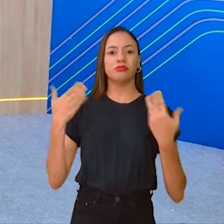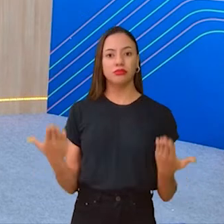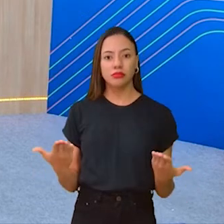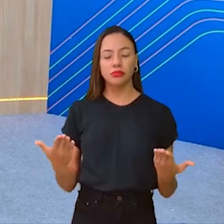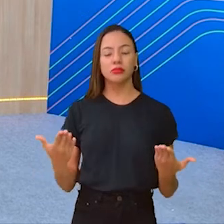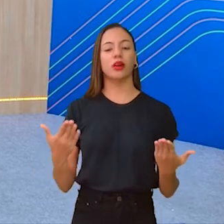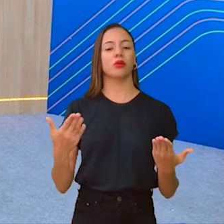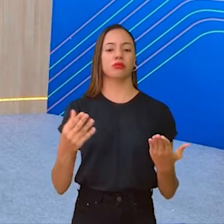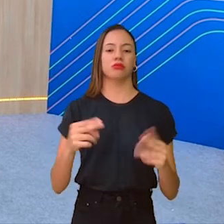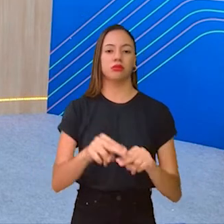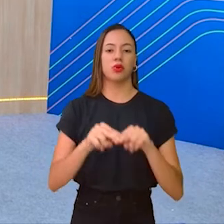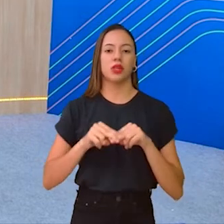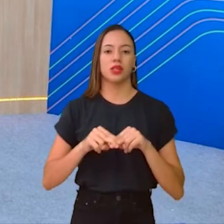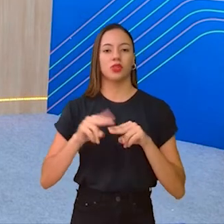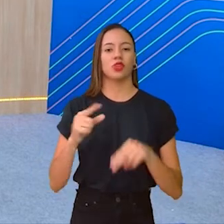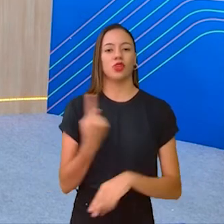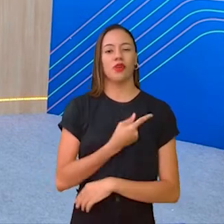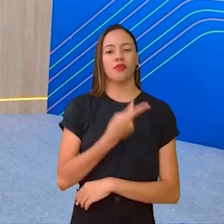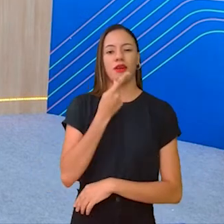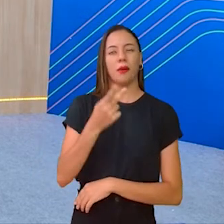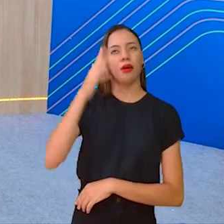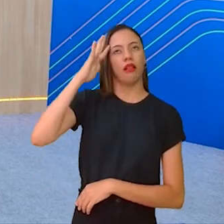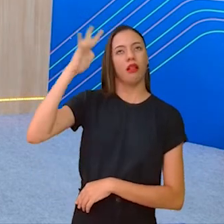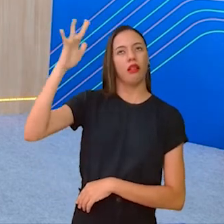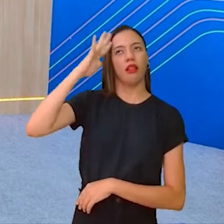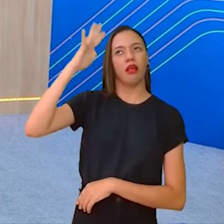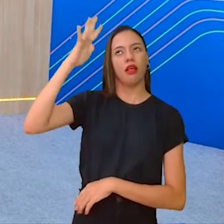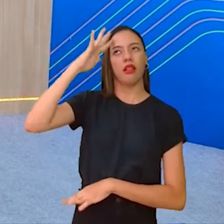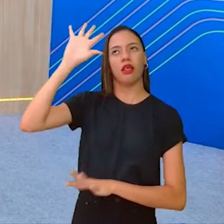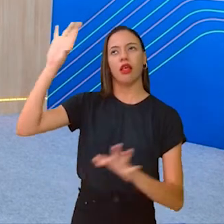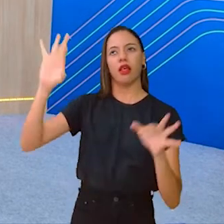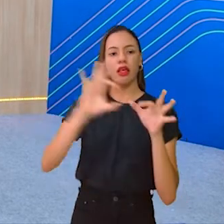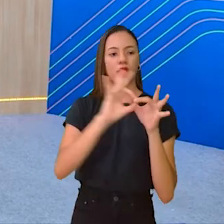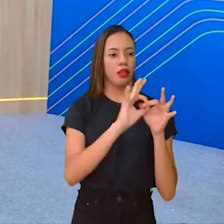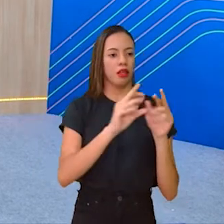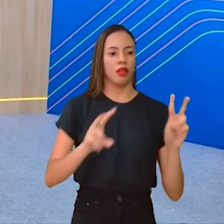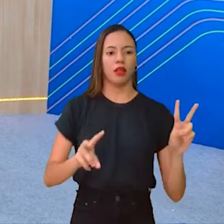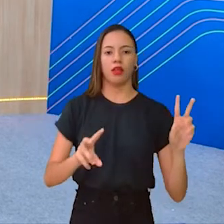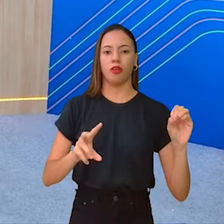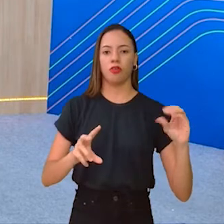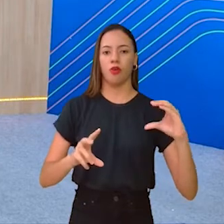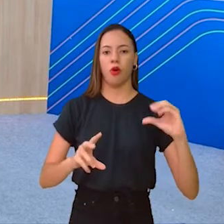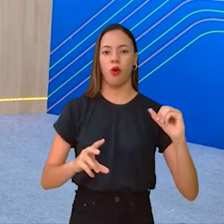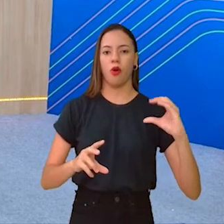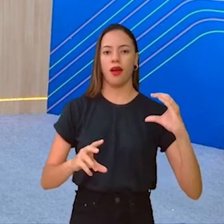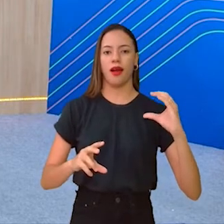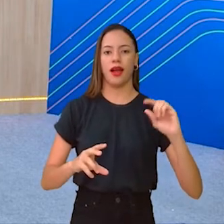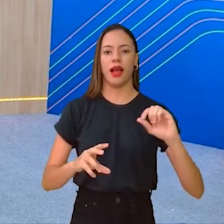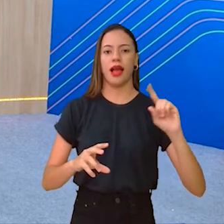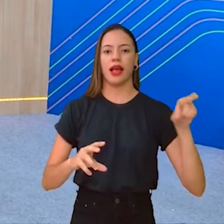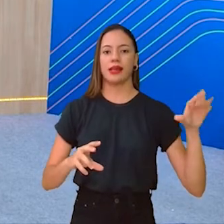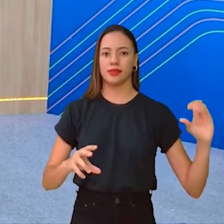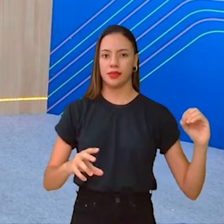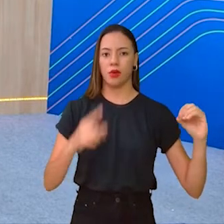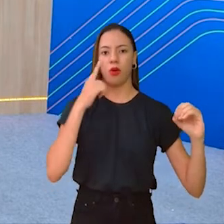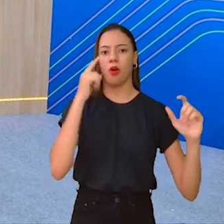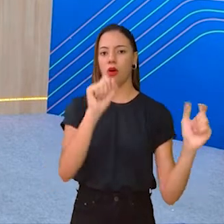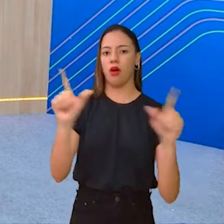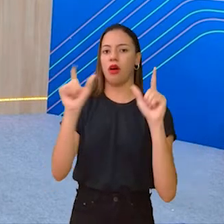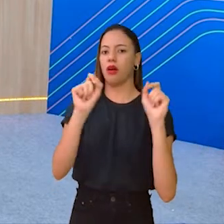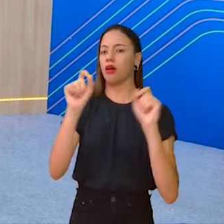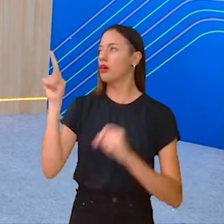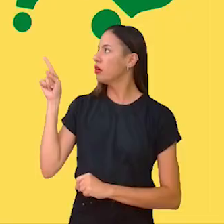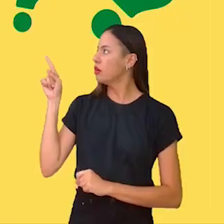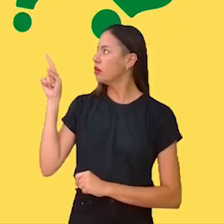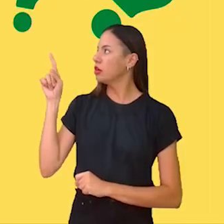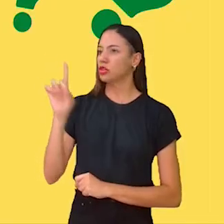dos sonhos para justamente unir a isso de vocação. O que é vocação? Esse slide aí vocês estão vendo, né? Tá uma pessoa só,